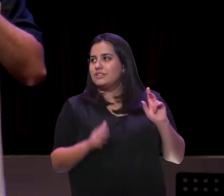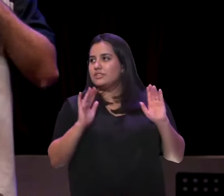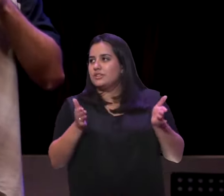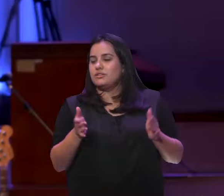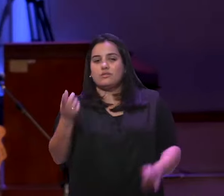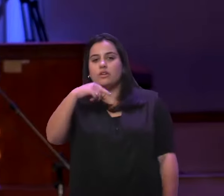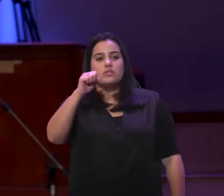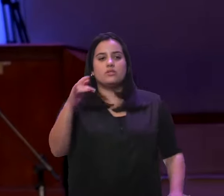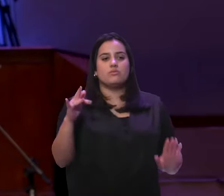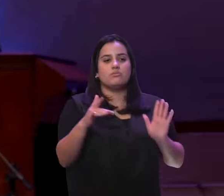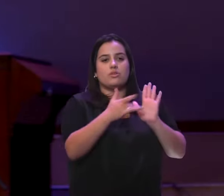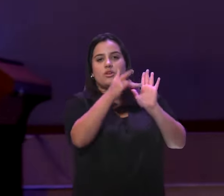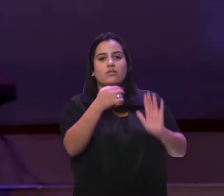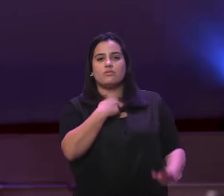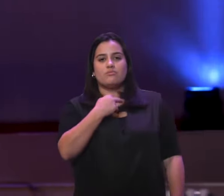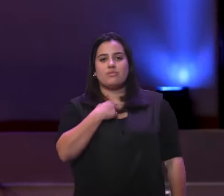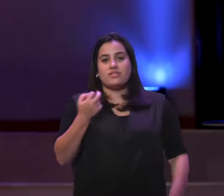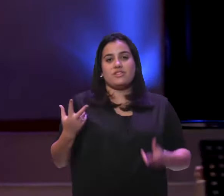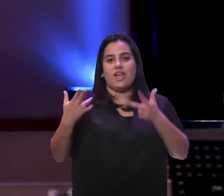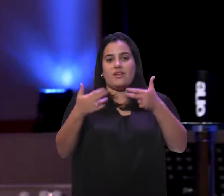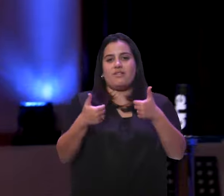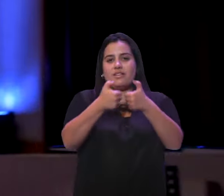encosta em rapar, é igual a arca da aliança. Brincadeira.